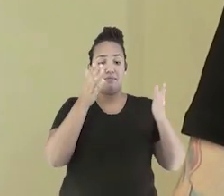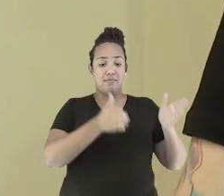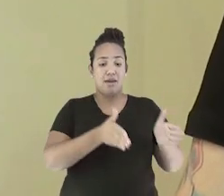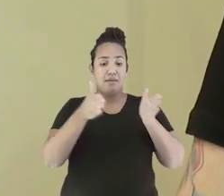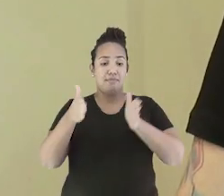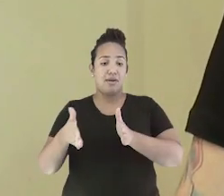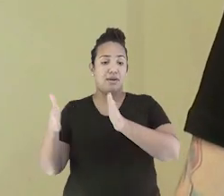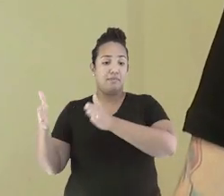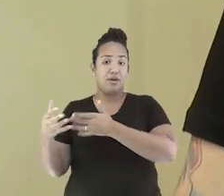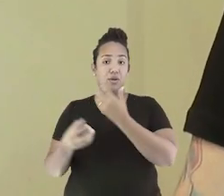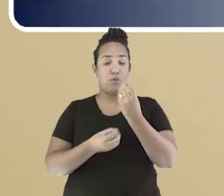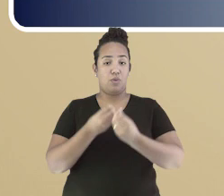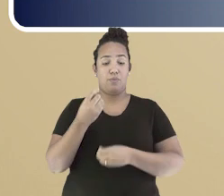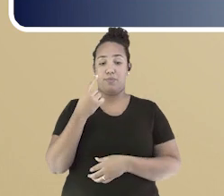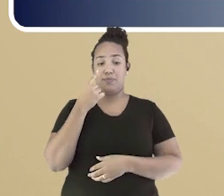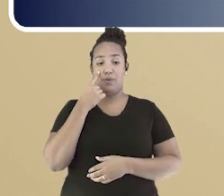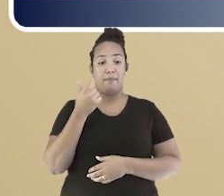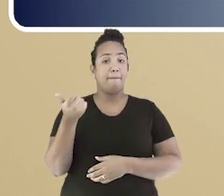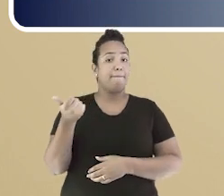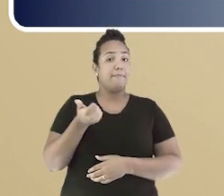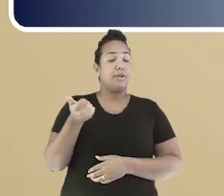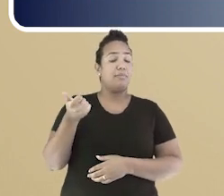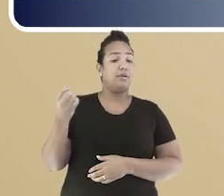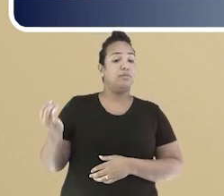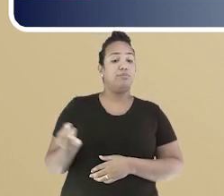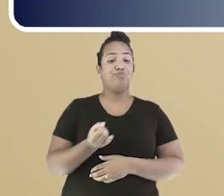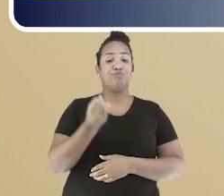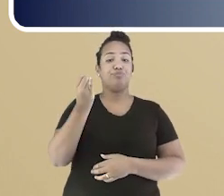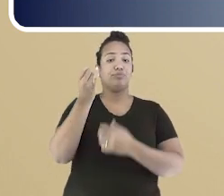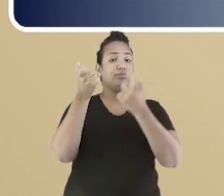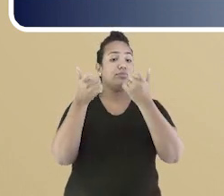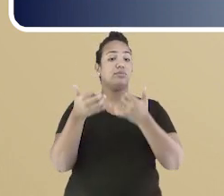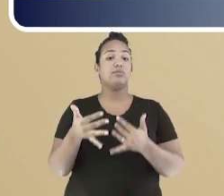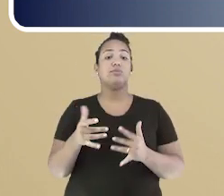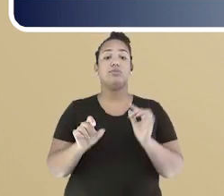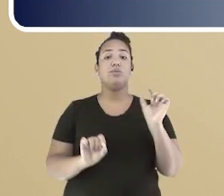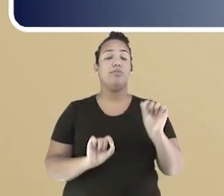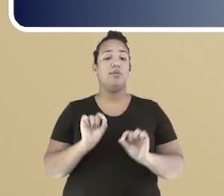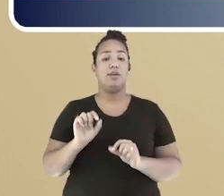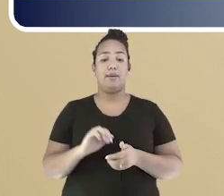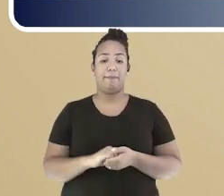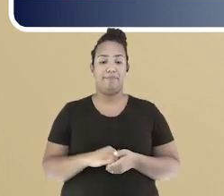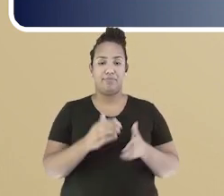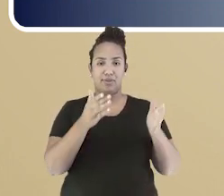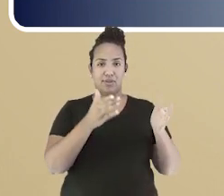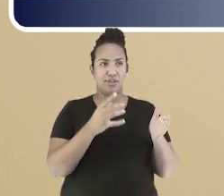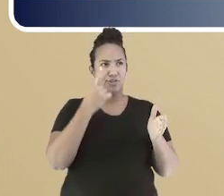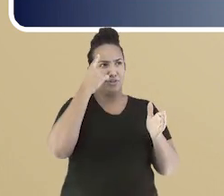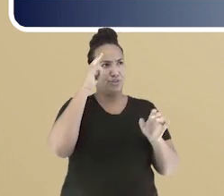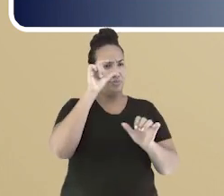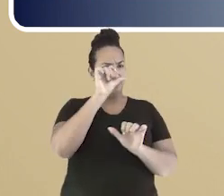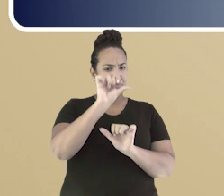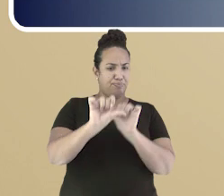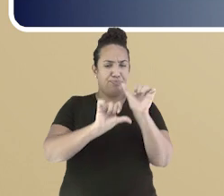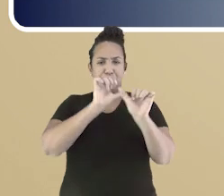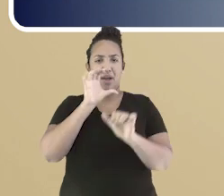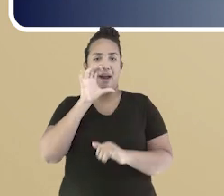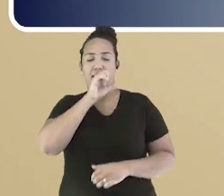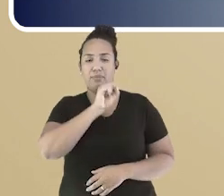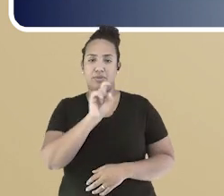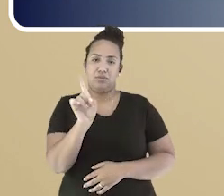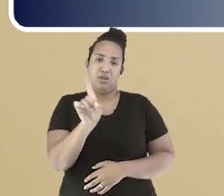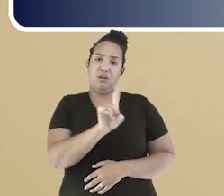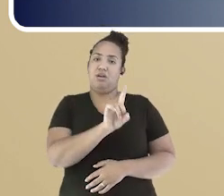períodos da história da humanidade. A primeira coisa importante para dizer sobre isso é que as eras não mudaram de um dia para o outro, como